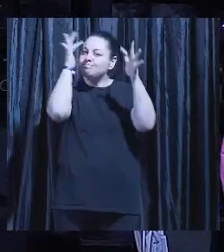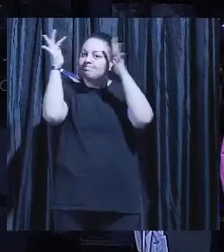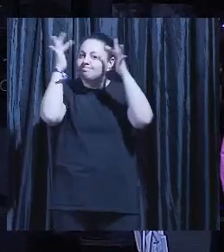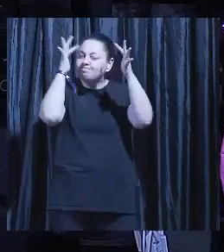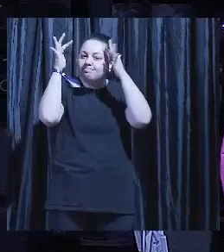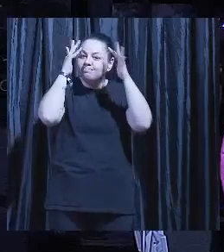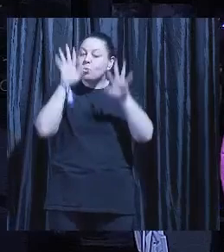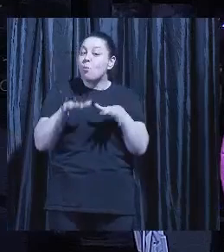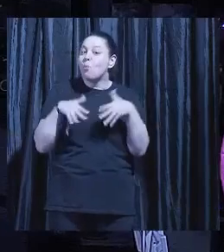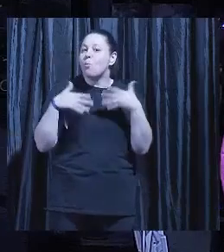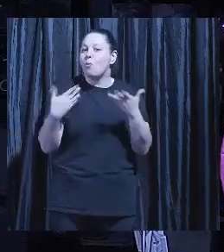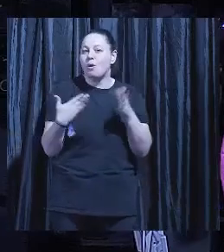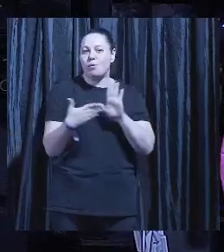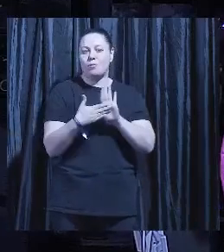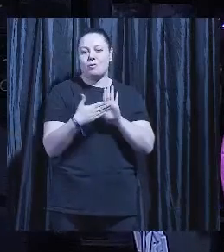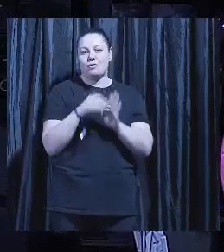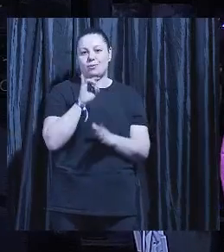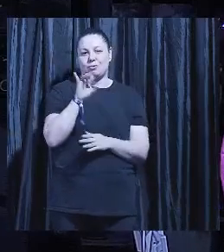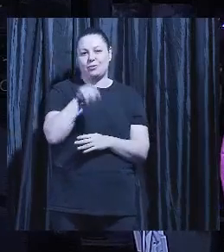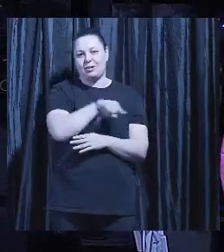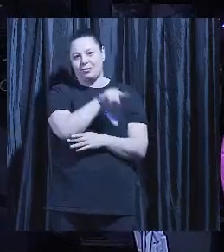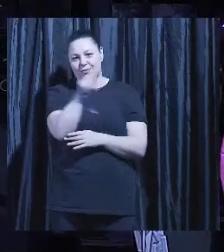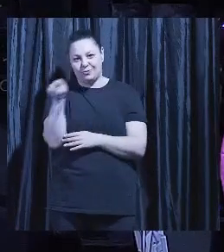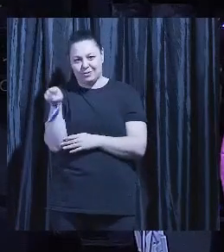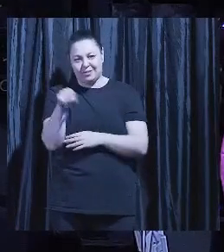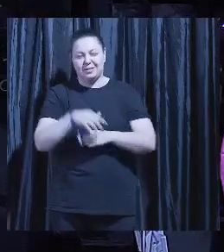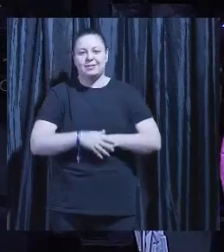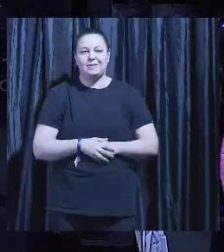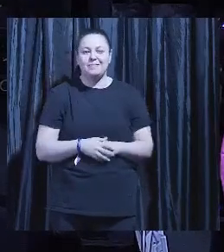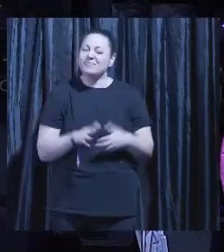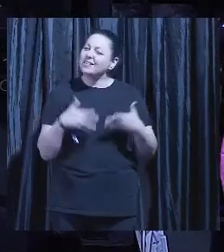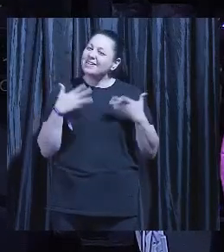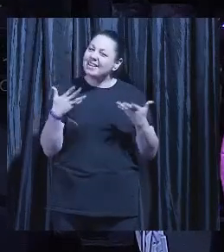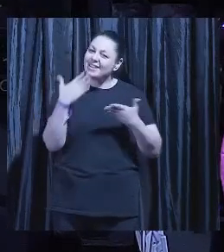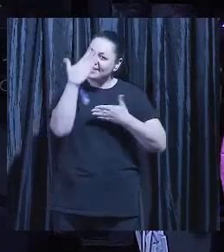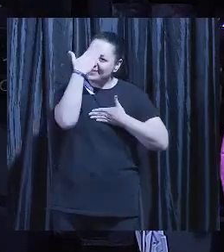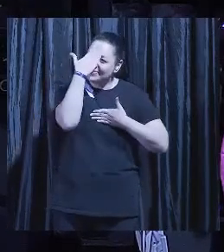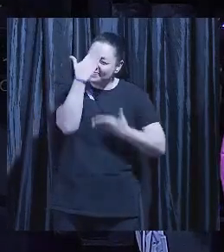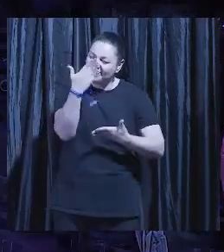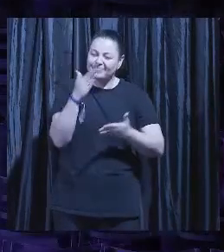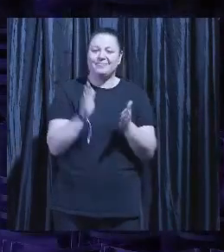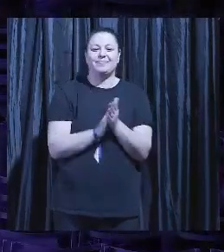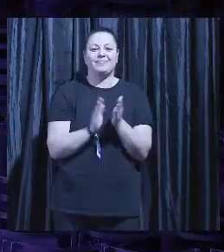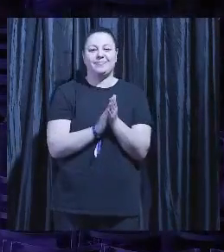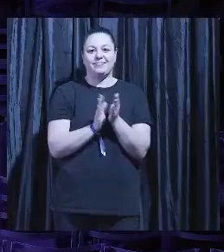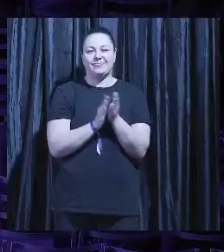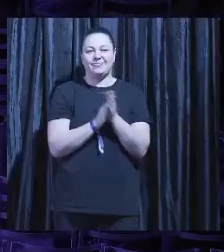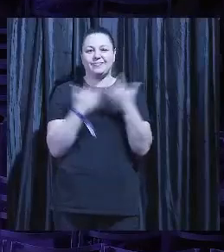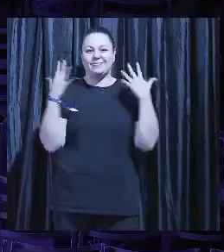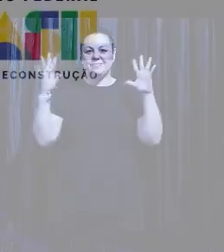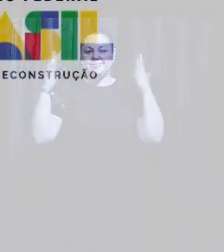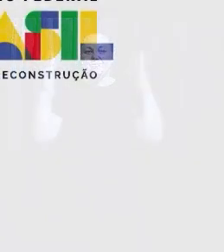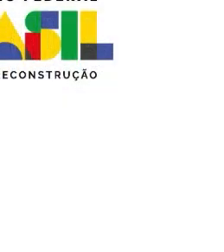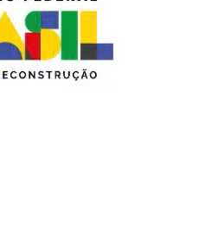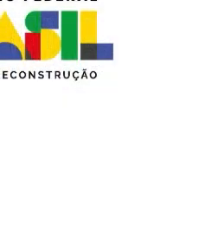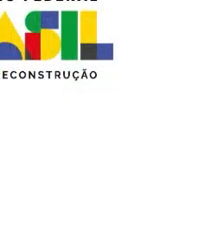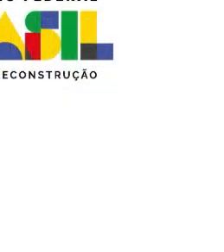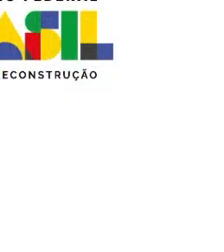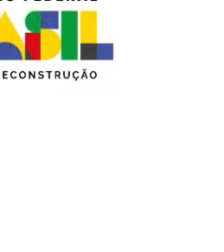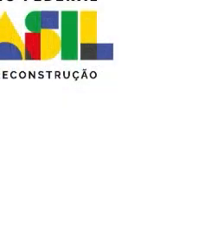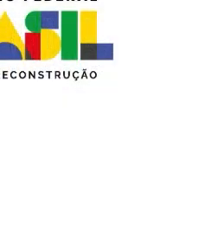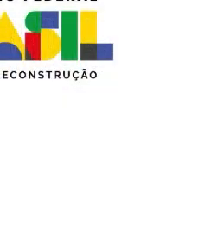qual é o propósito de vocês. E é isso, gente. Muito obrigada. Obrigada.